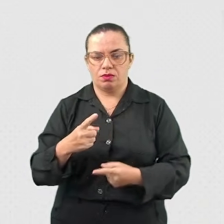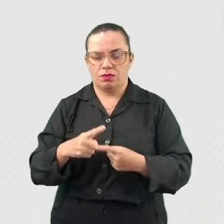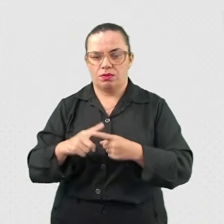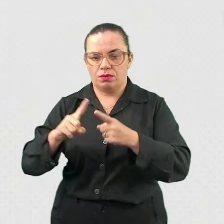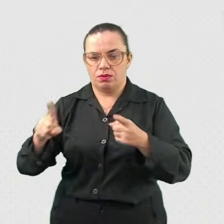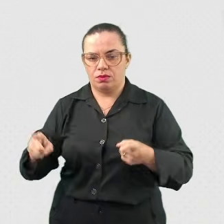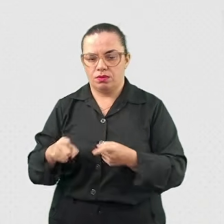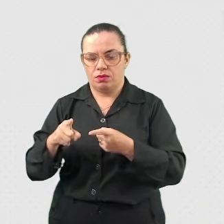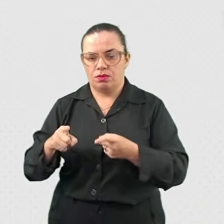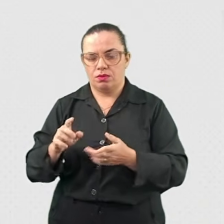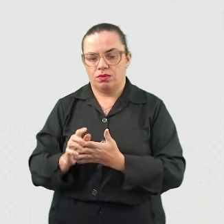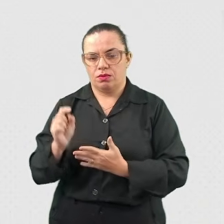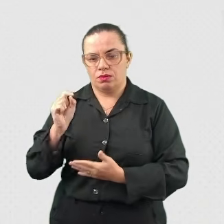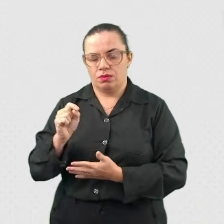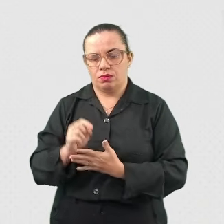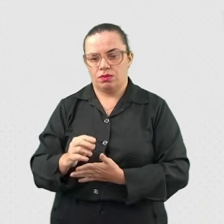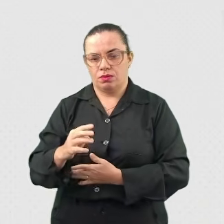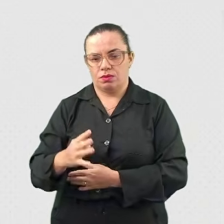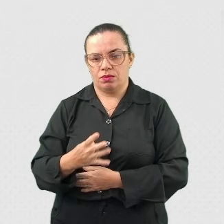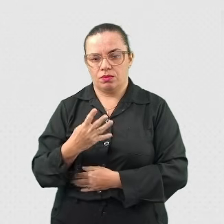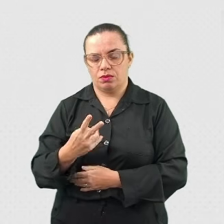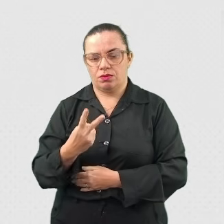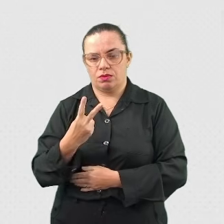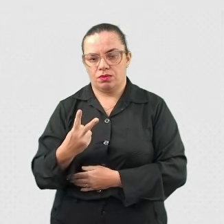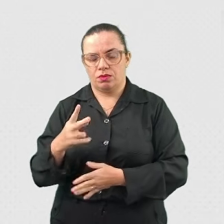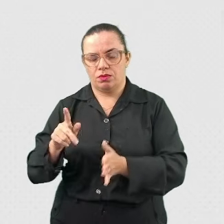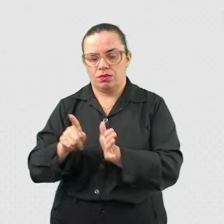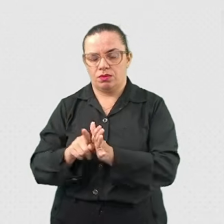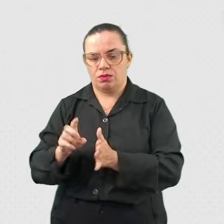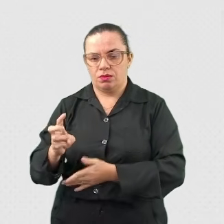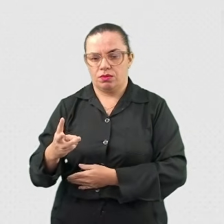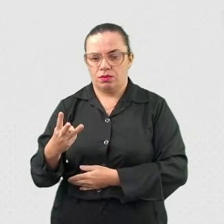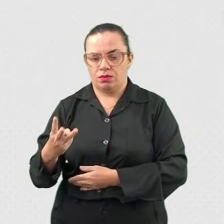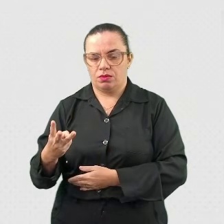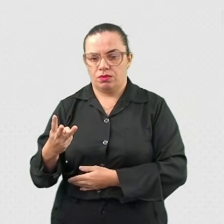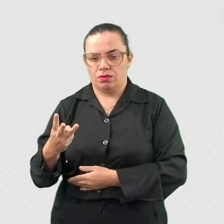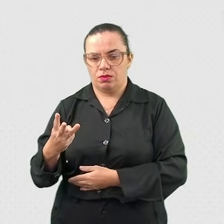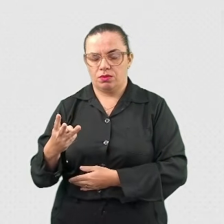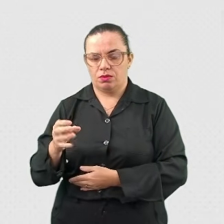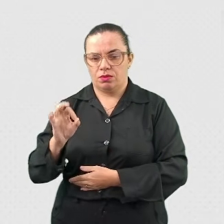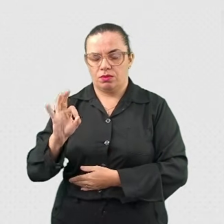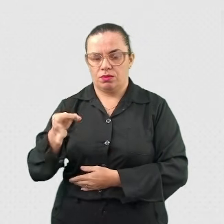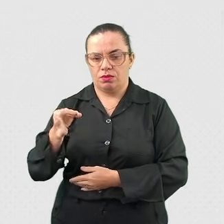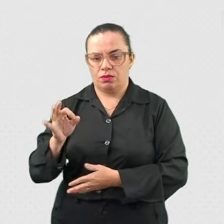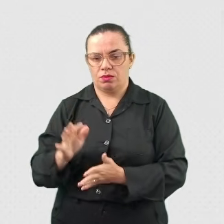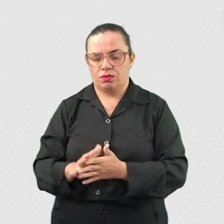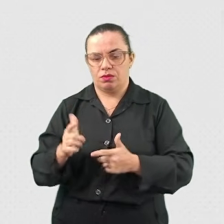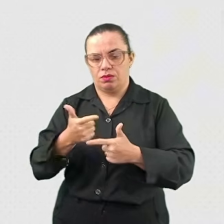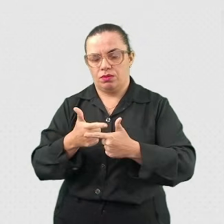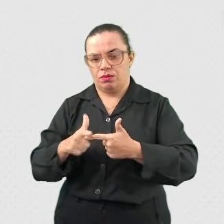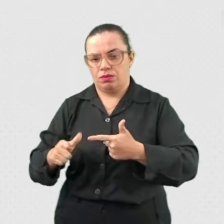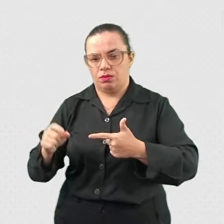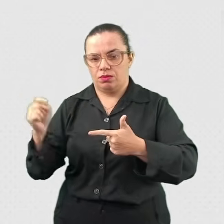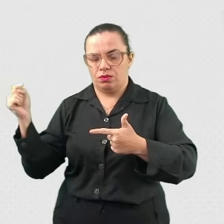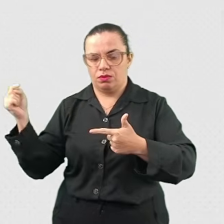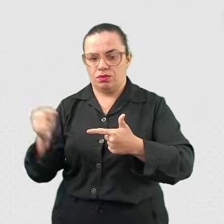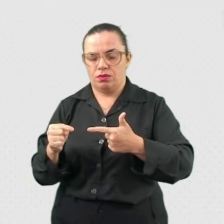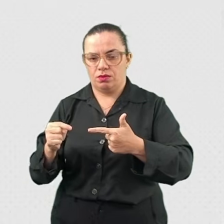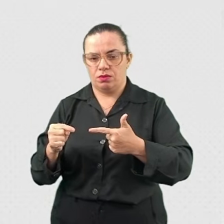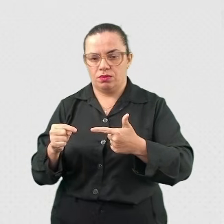multiplica 42 menos 3, certo? Isso aqui